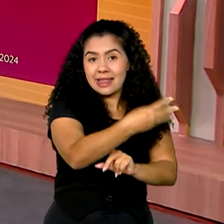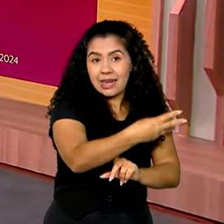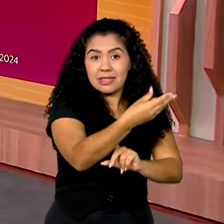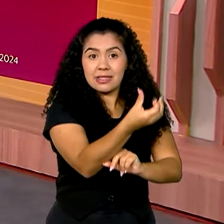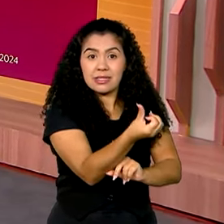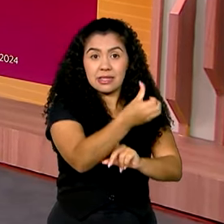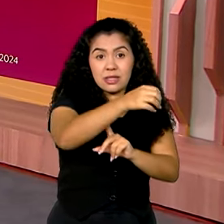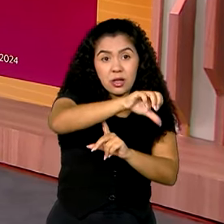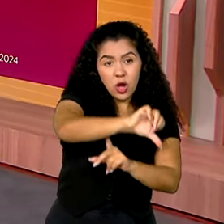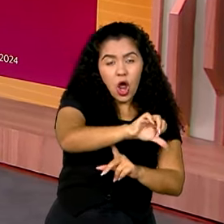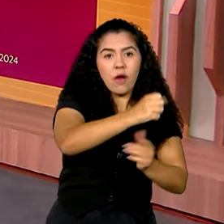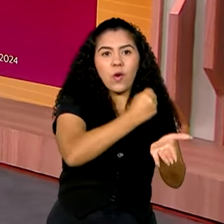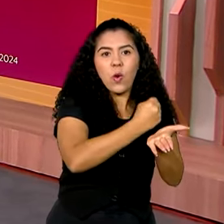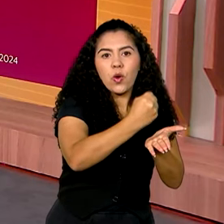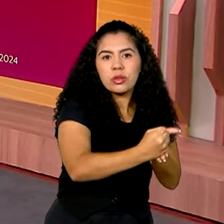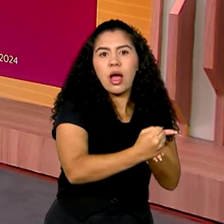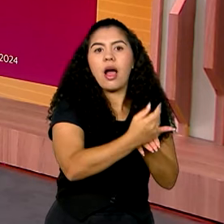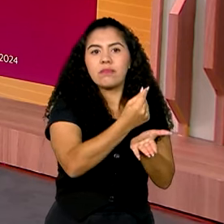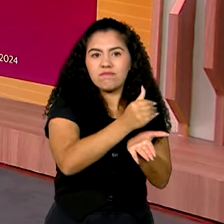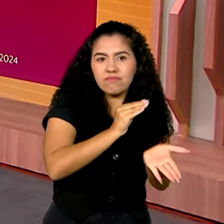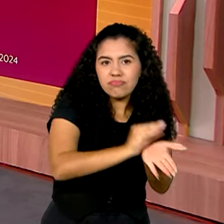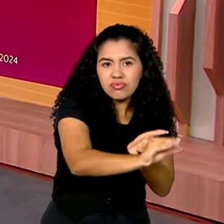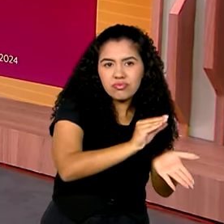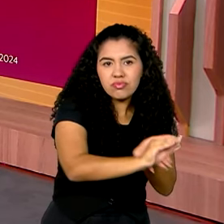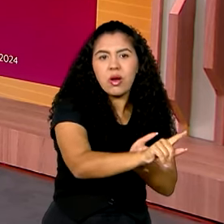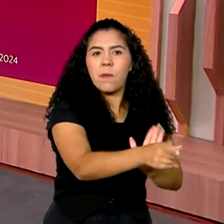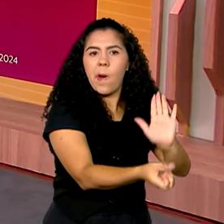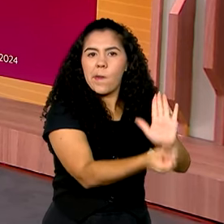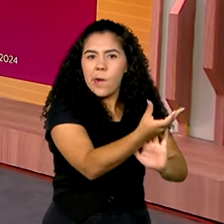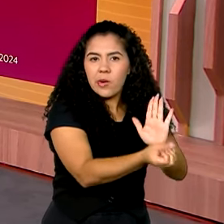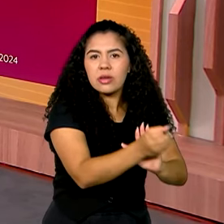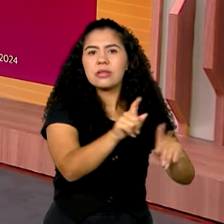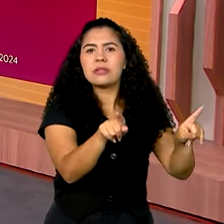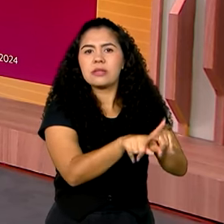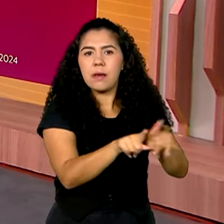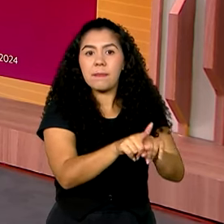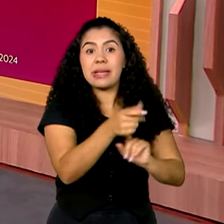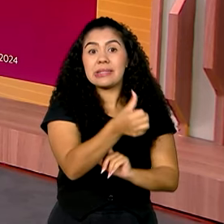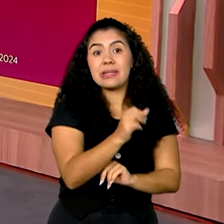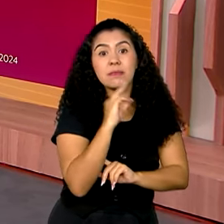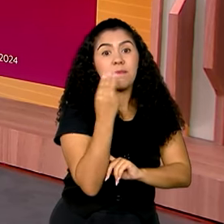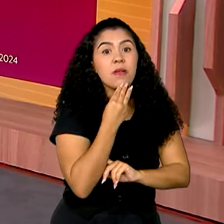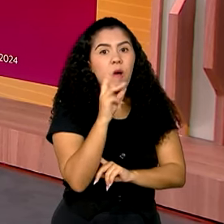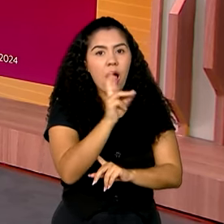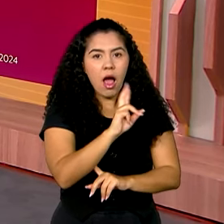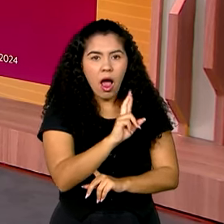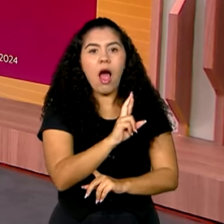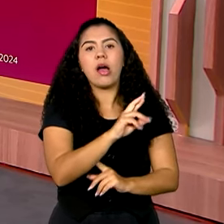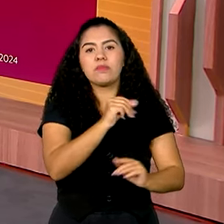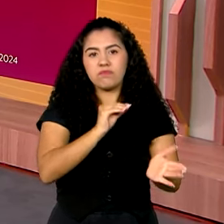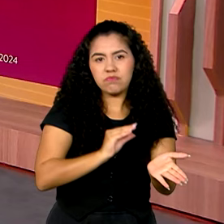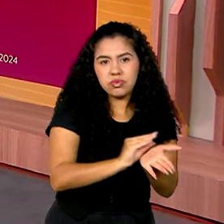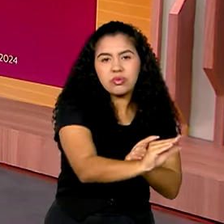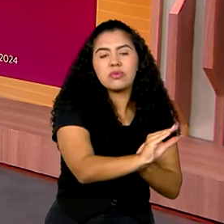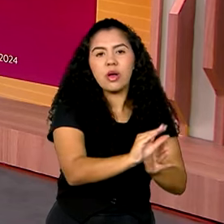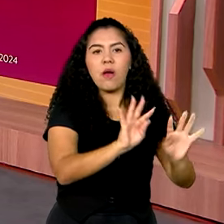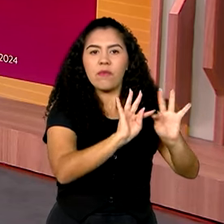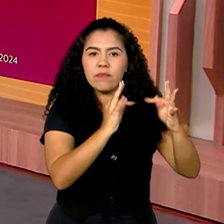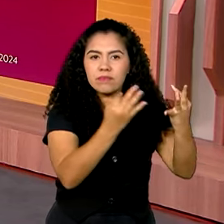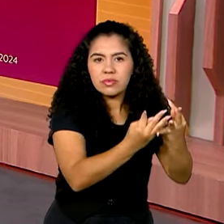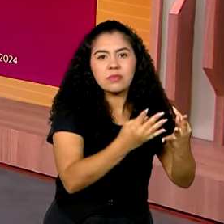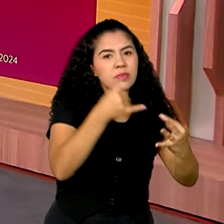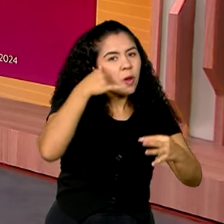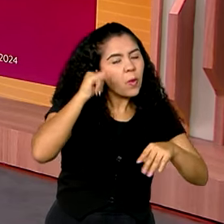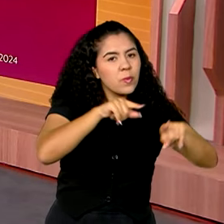369 contratos de financiamento da produção e foram liberados quase 6 milhões de reais em créditos para